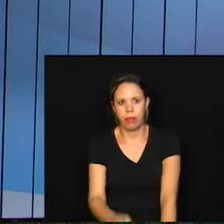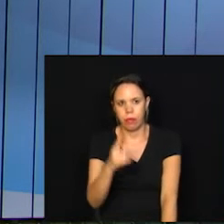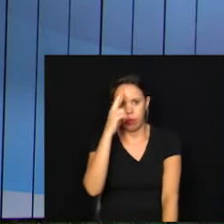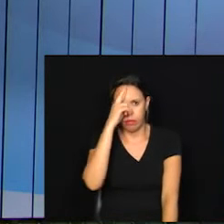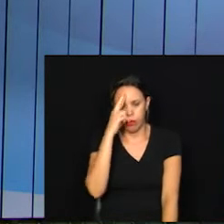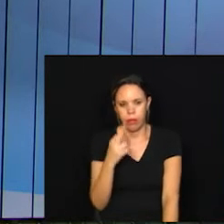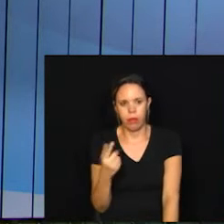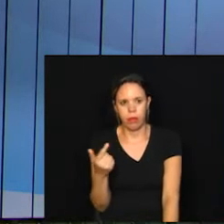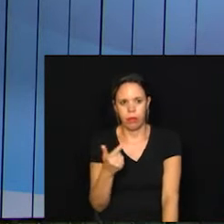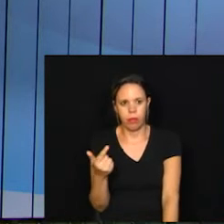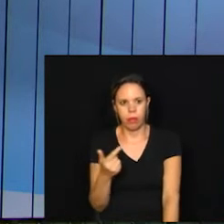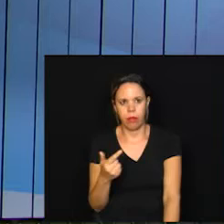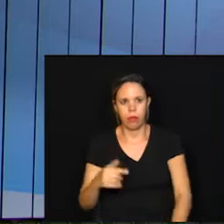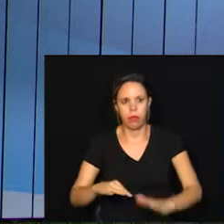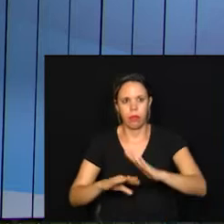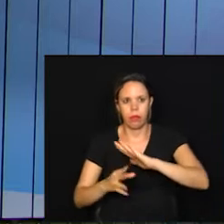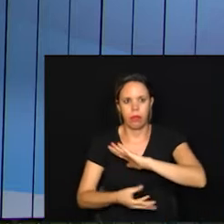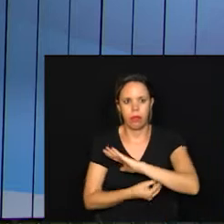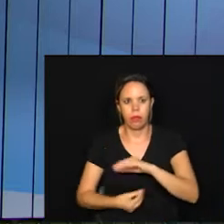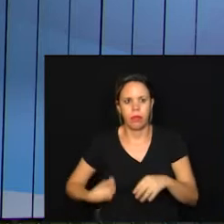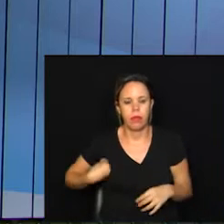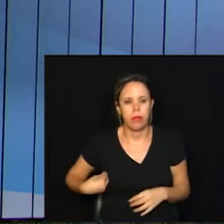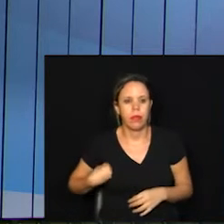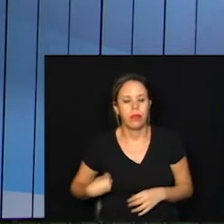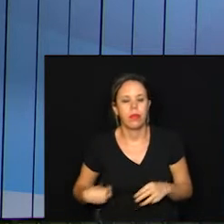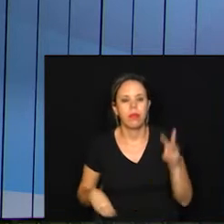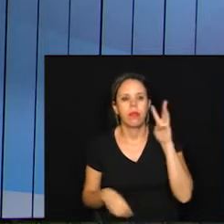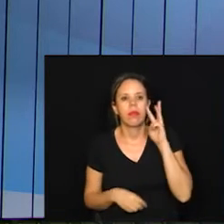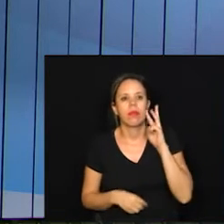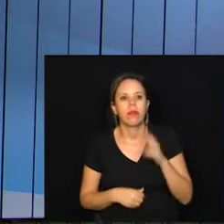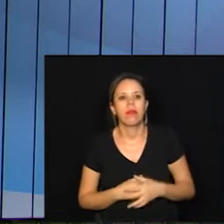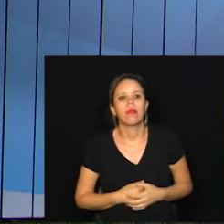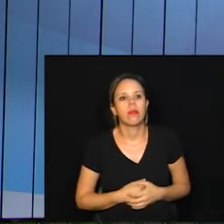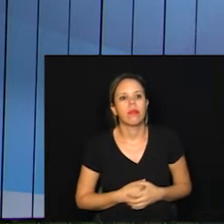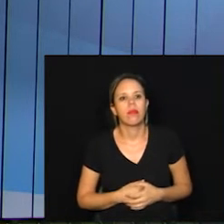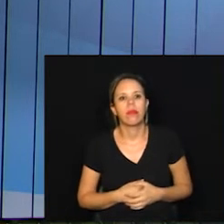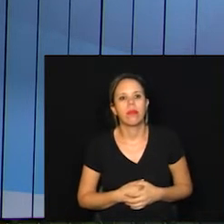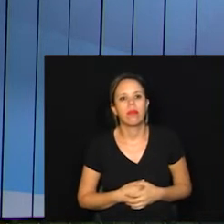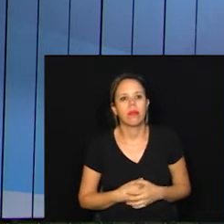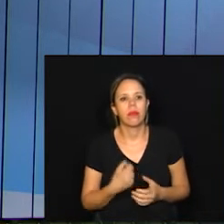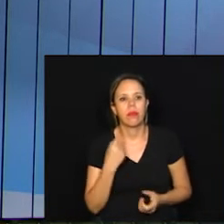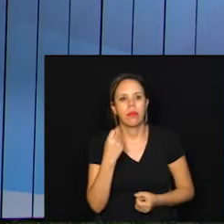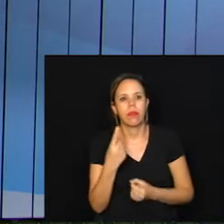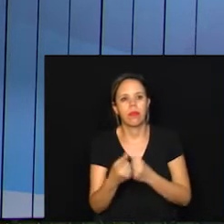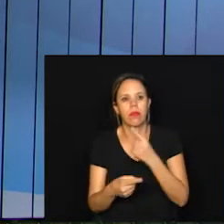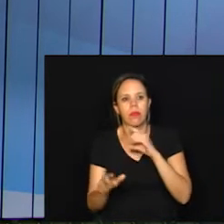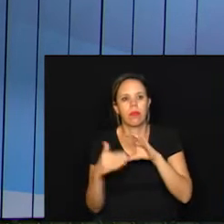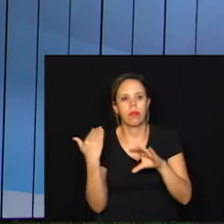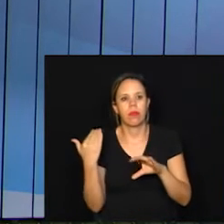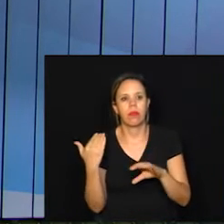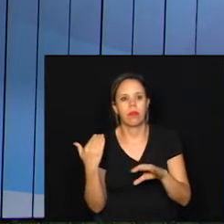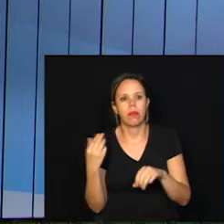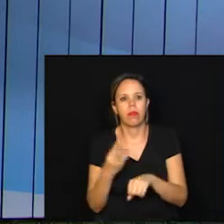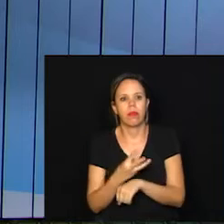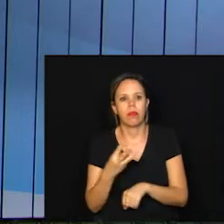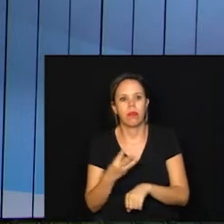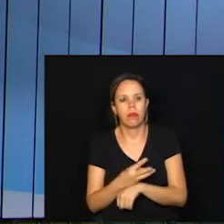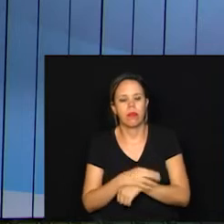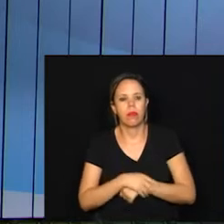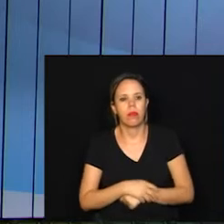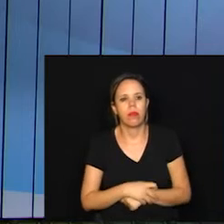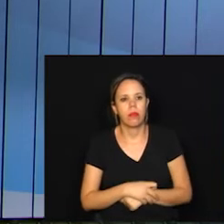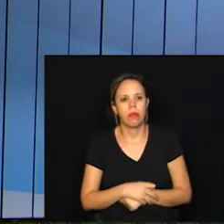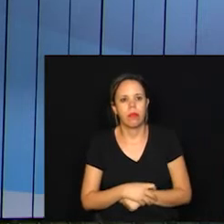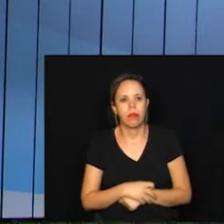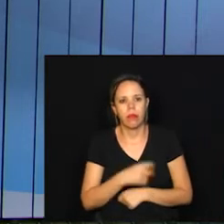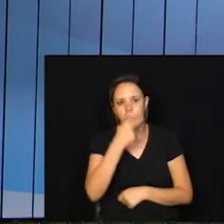Dia 22, Câmara Total ao vivo nesta terça-feira. Nós recebemos algumas mensagens aqui pelo nosso WhatsApp.